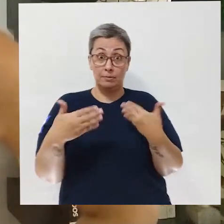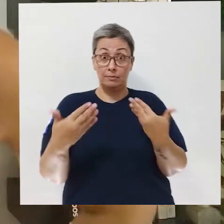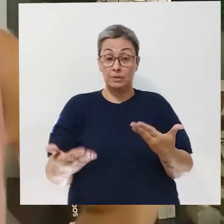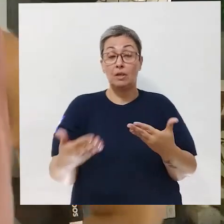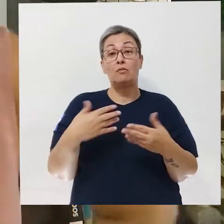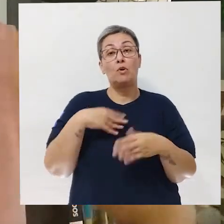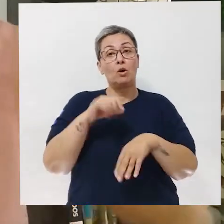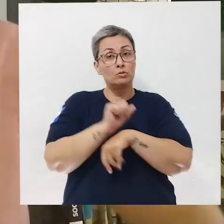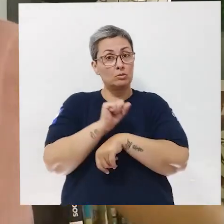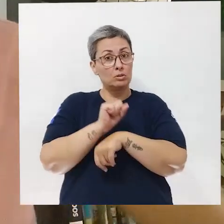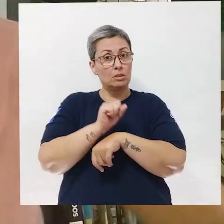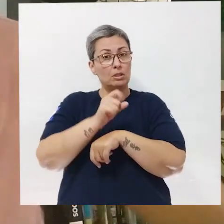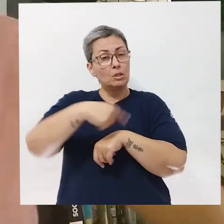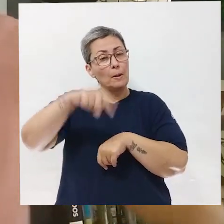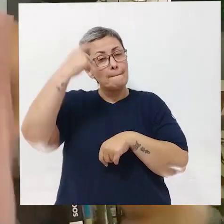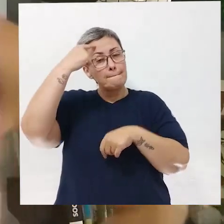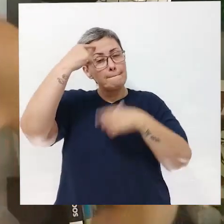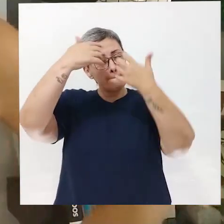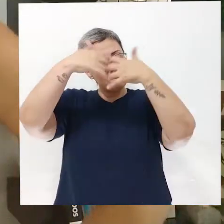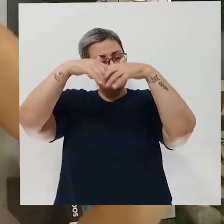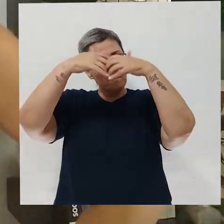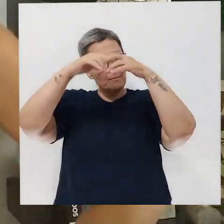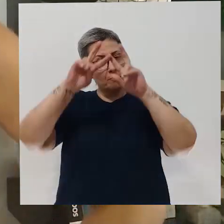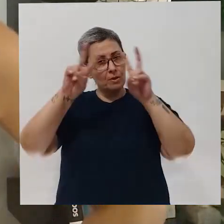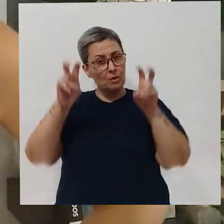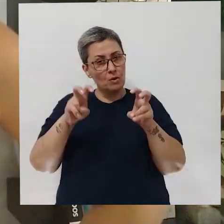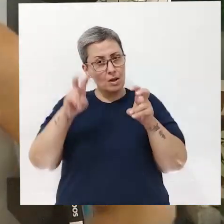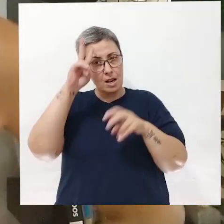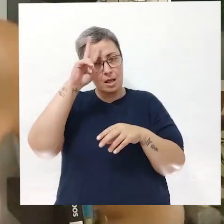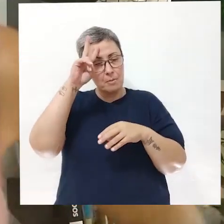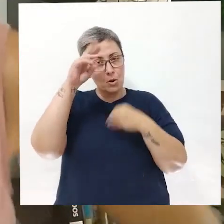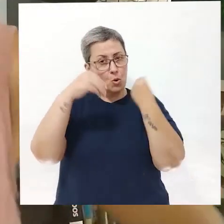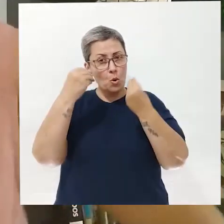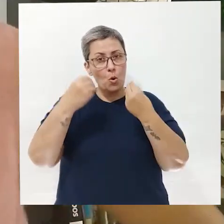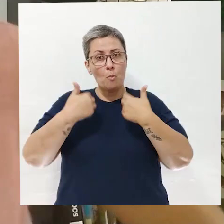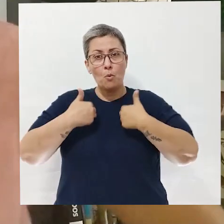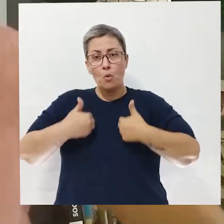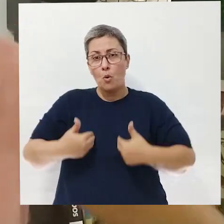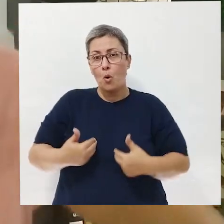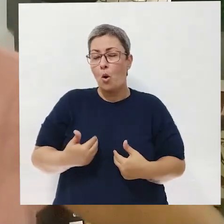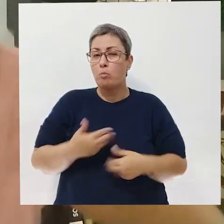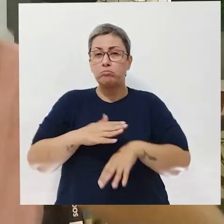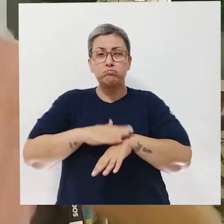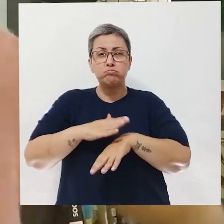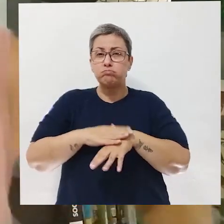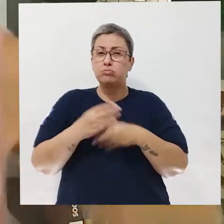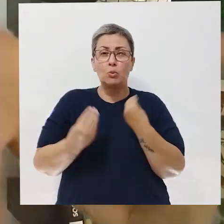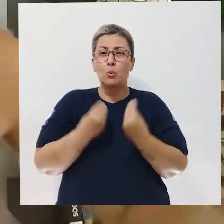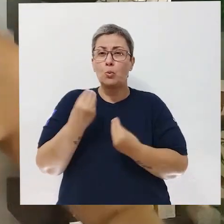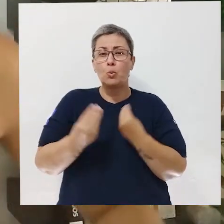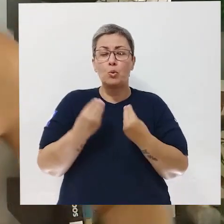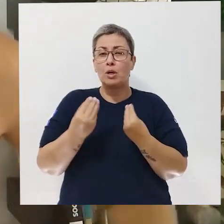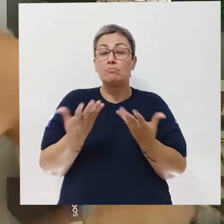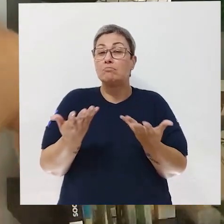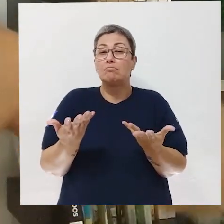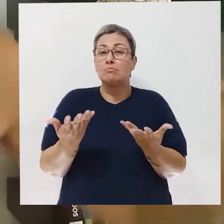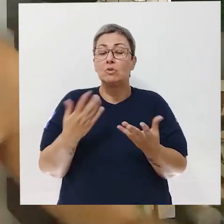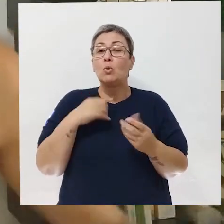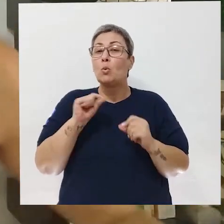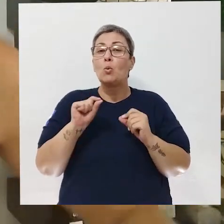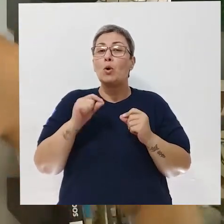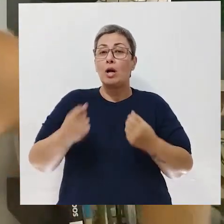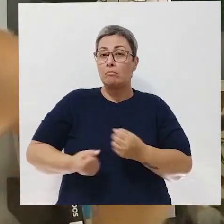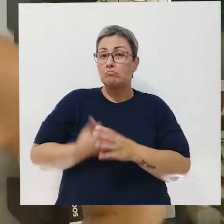eu vou dar um tempinho para vocês pensarem sobre isso. Lembra, como é que o nosso corpo reage quando a gente toma vacina? O que que ele faz? O que que